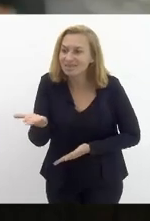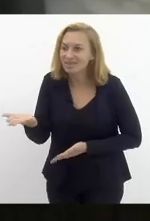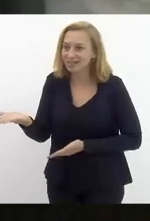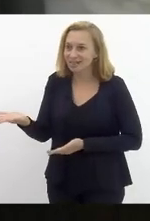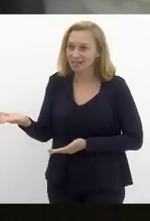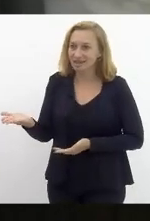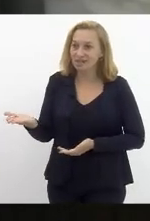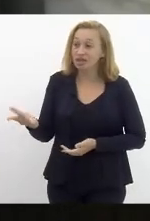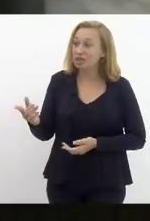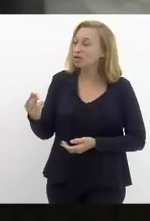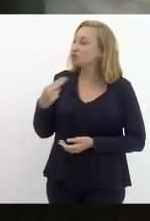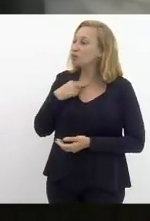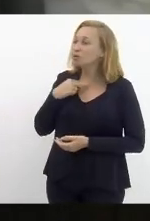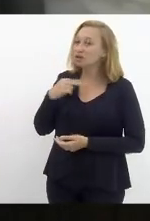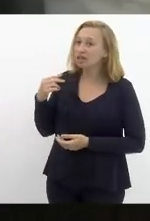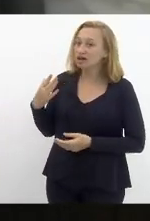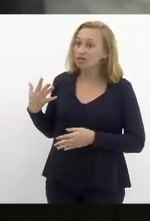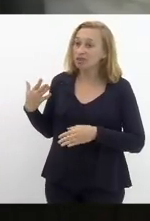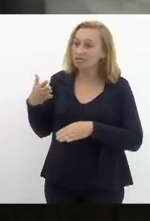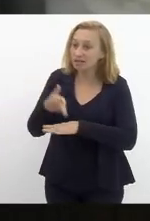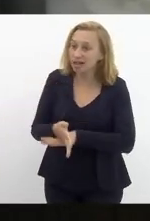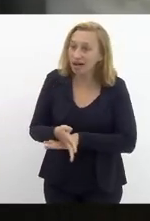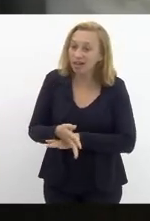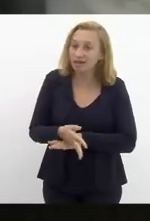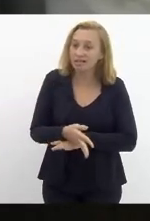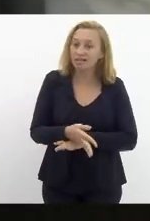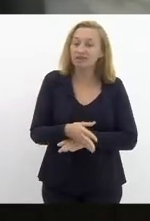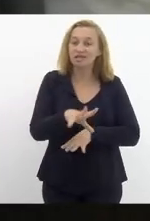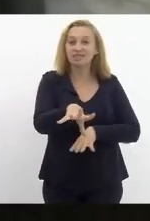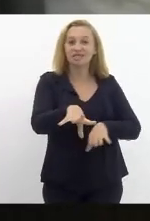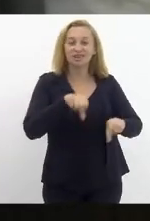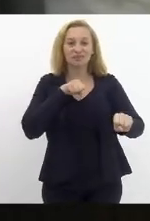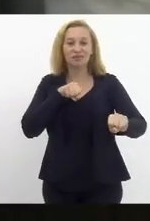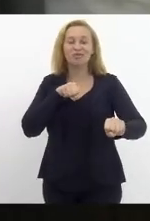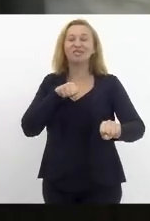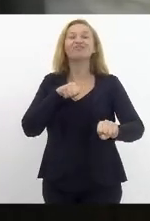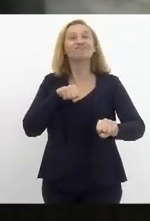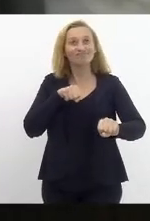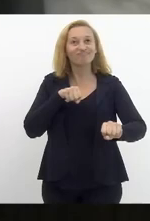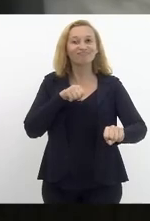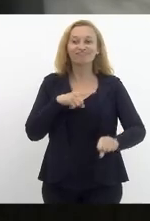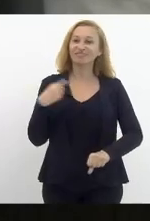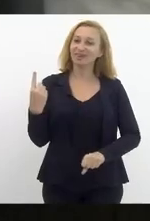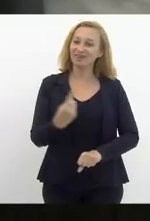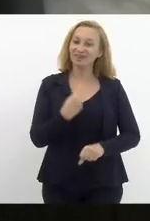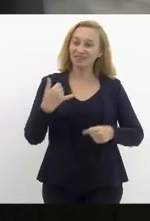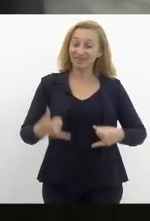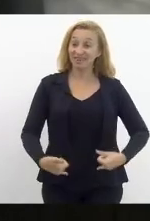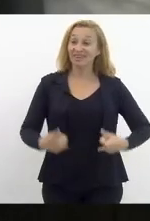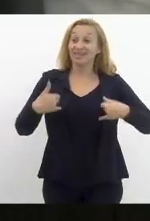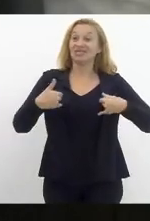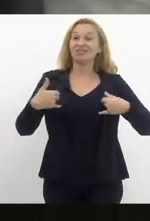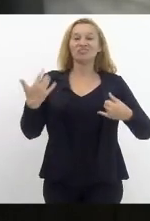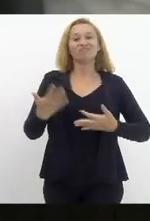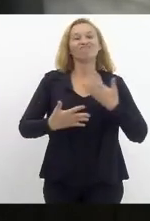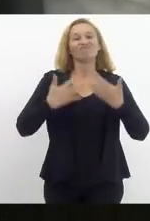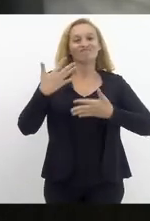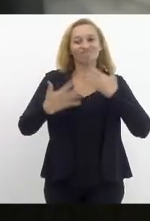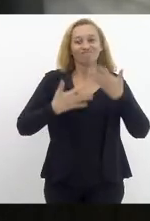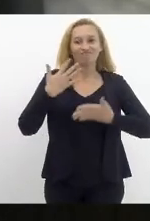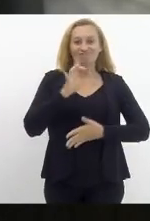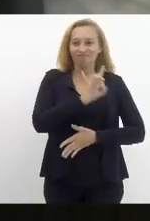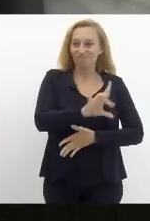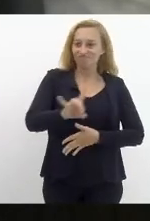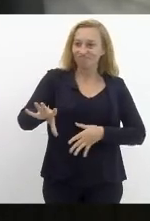também aqueles que não puderam comparecer, se formando. Isso para nós será motivo de grande alegria, porque cada